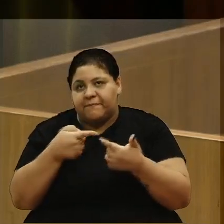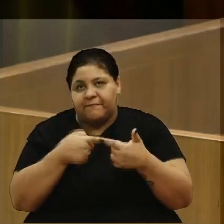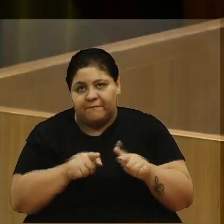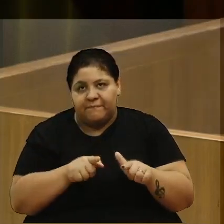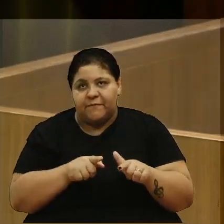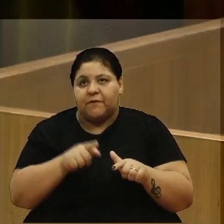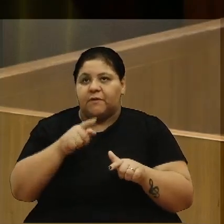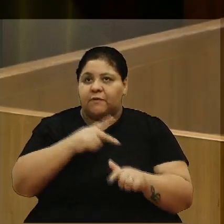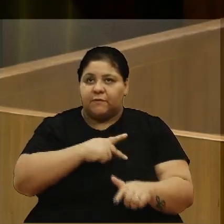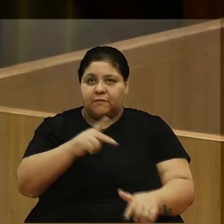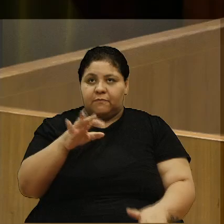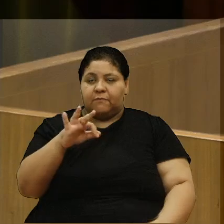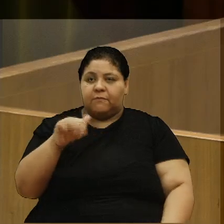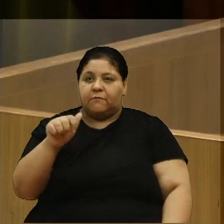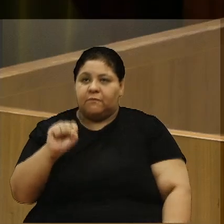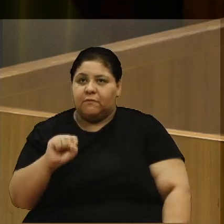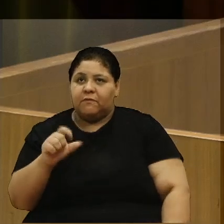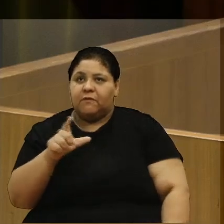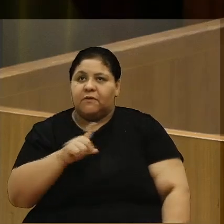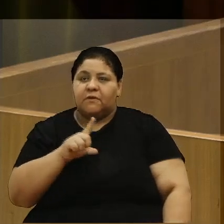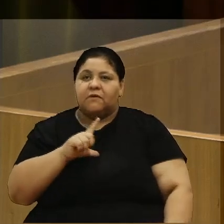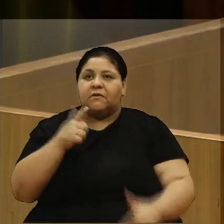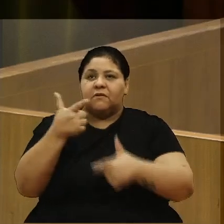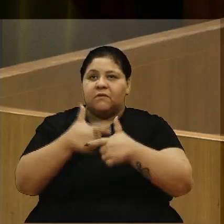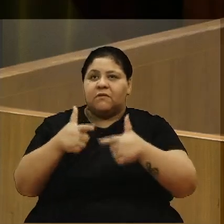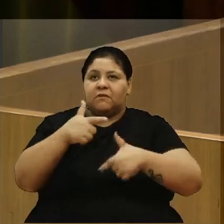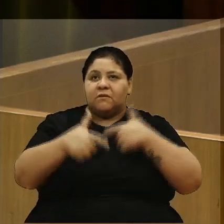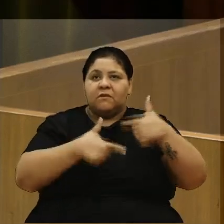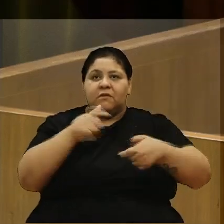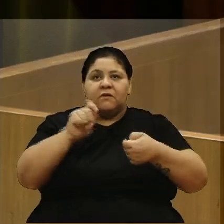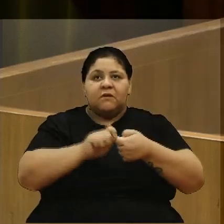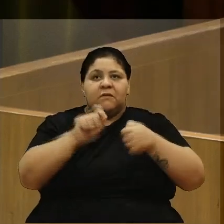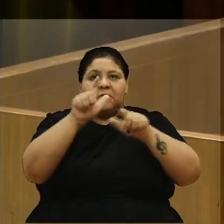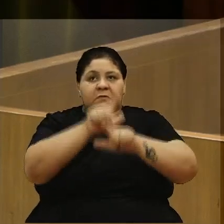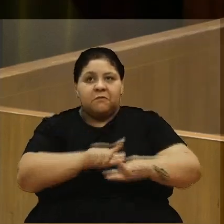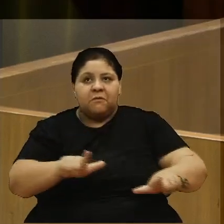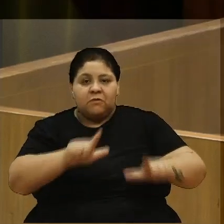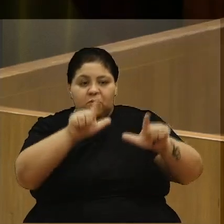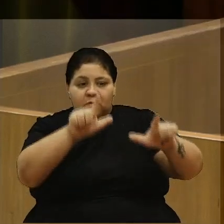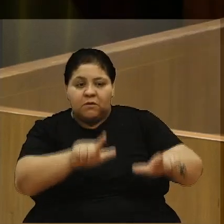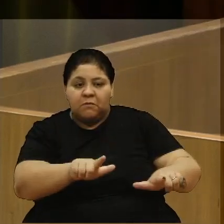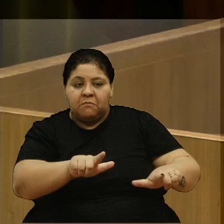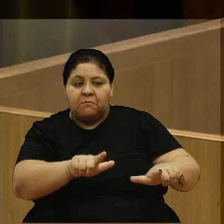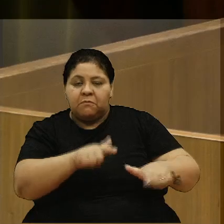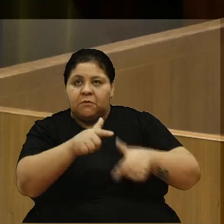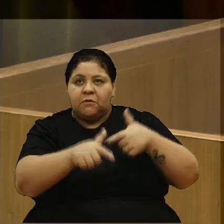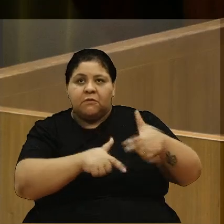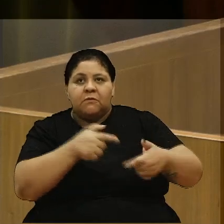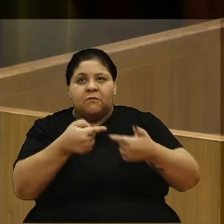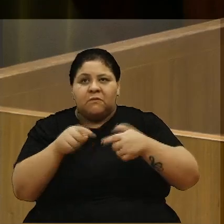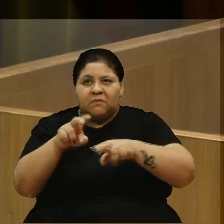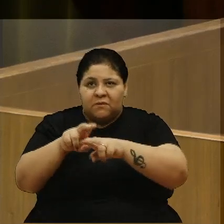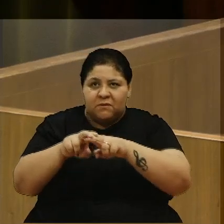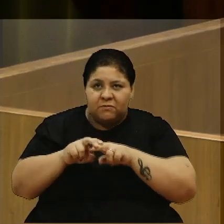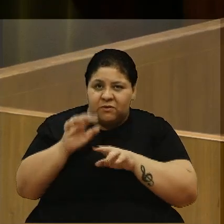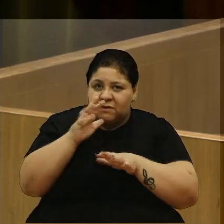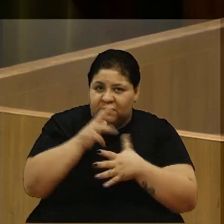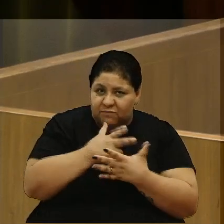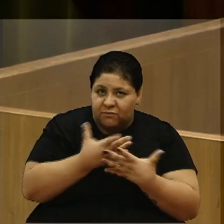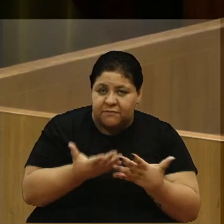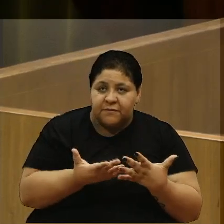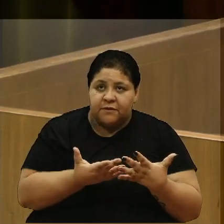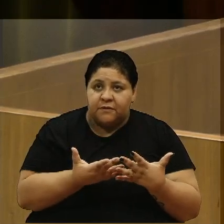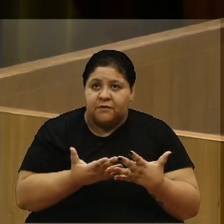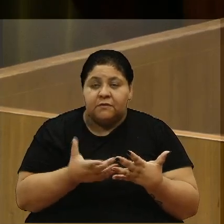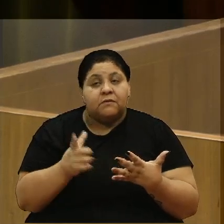fala do presidente da FAS, de que não haveria problema os trabalhadores fazerem a limpeza do seu local de trabalho. Mas é por isso a morosidade, né?